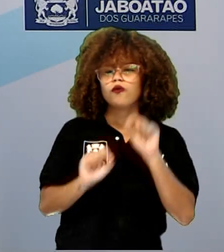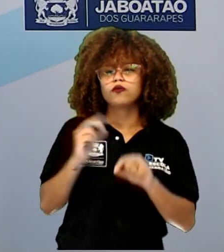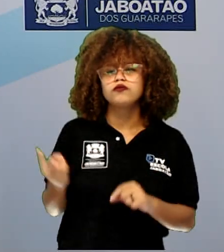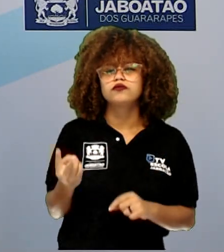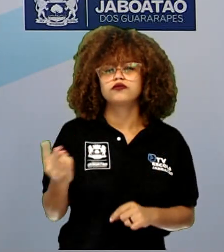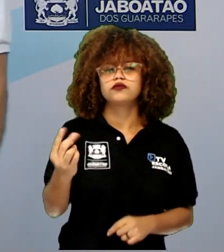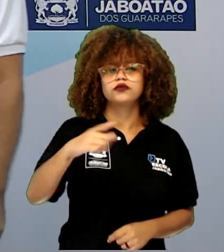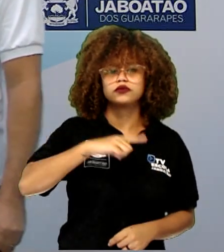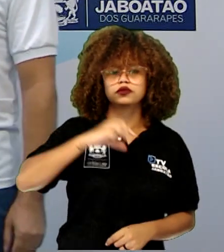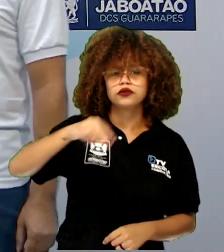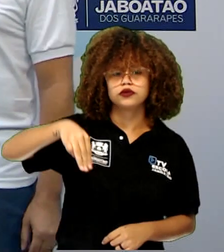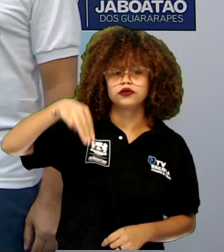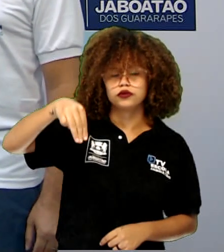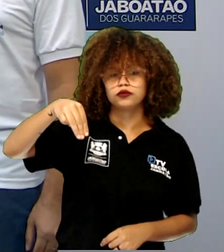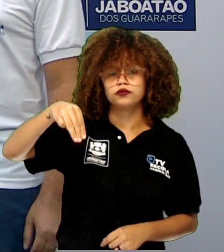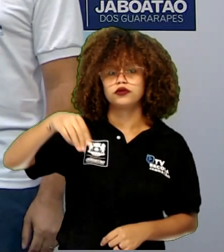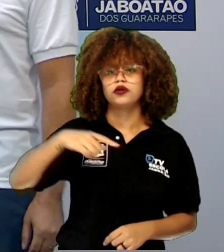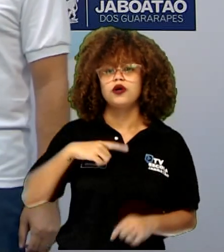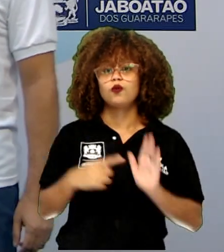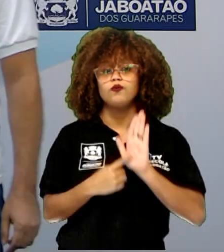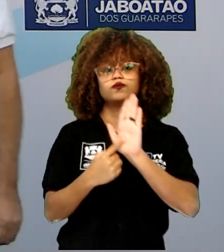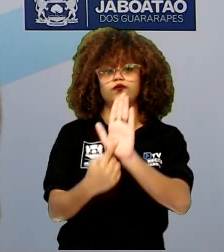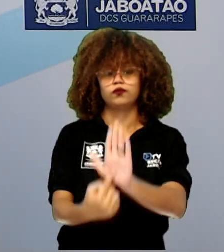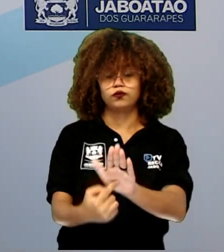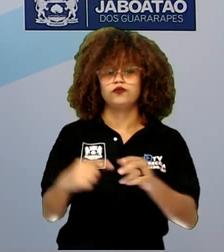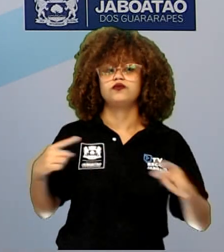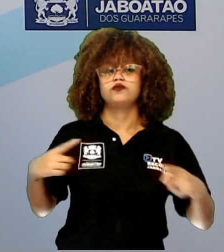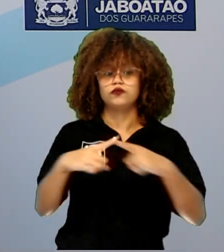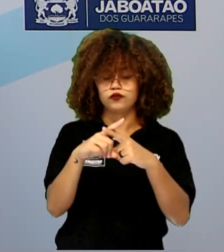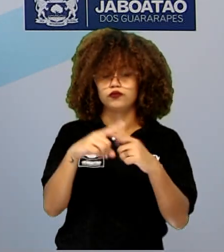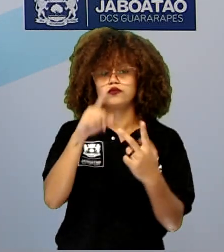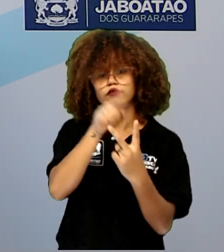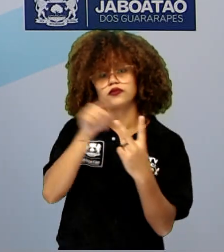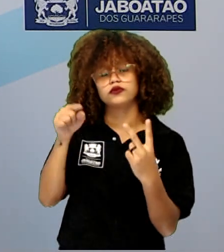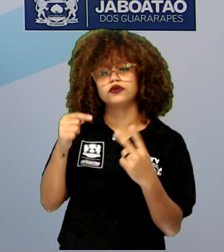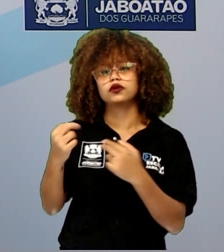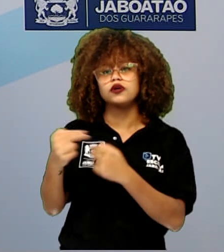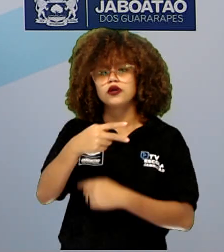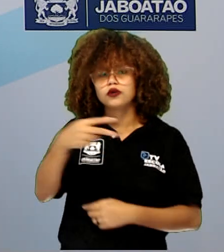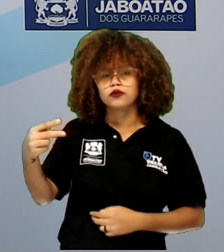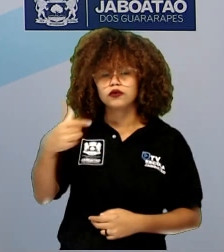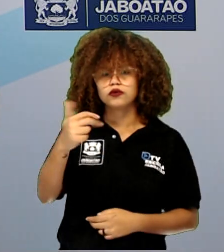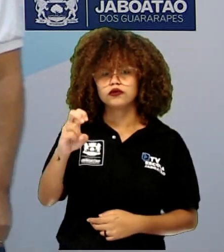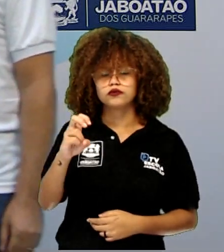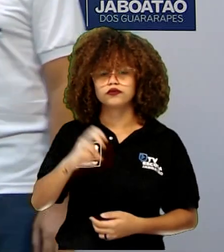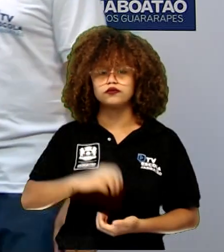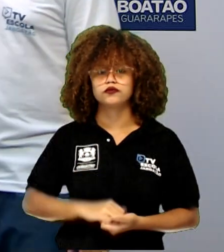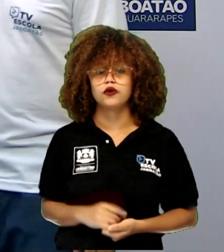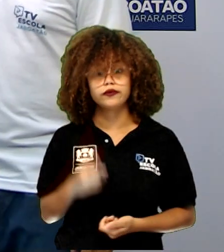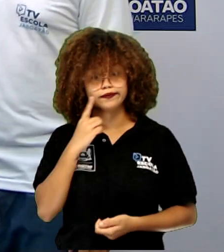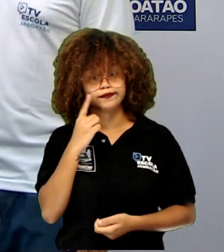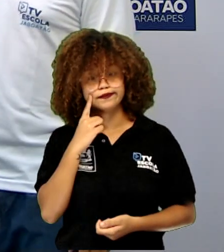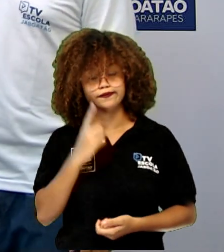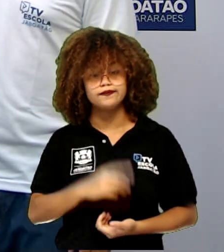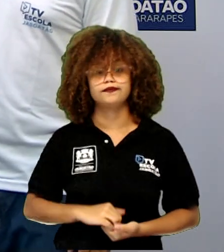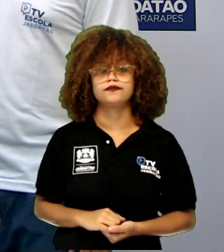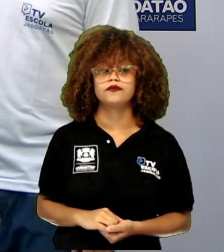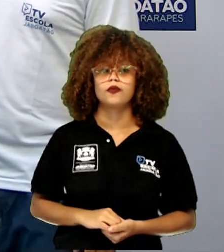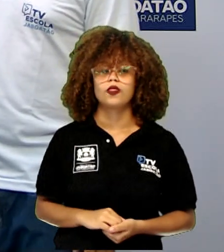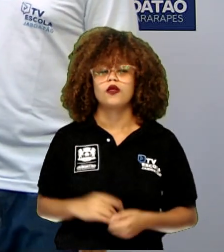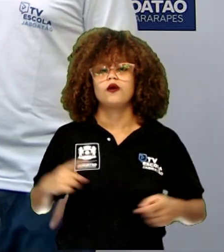de m na equação apresenta o produto das raízes igual a 15 vamos ver